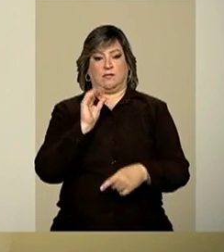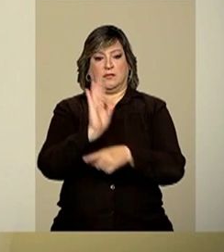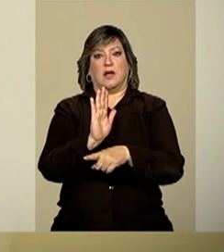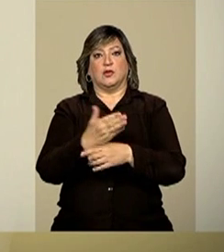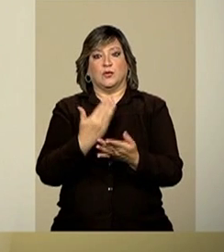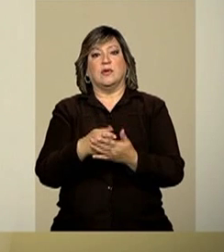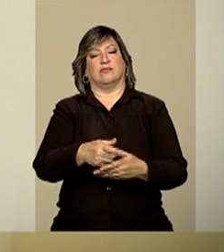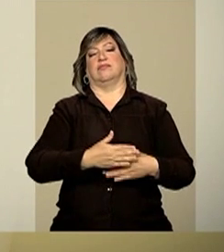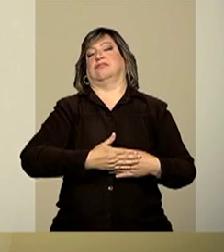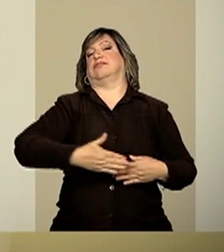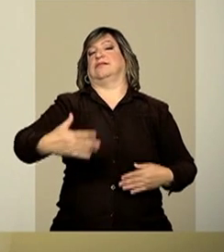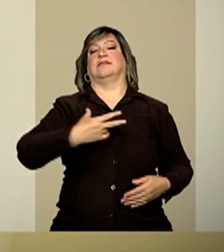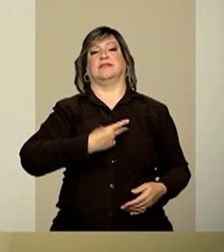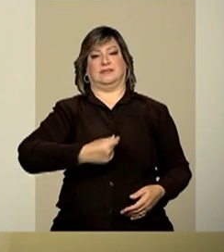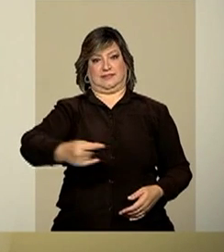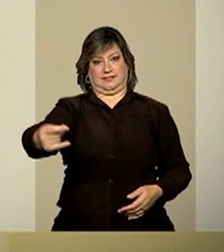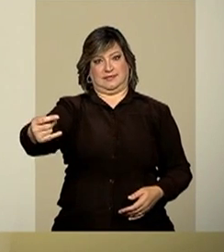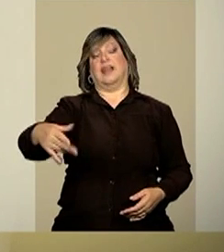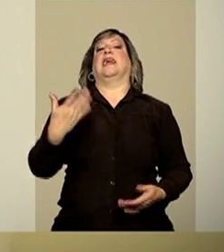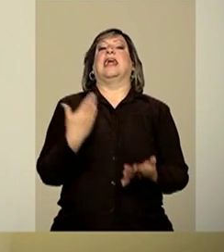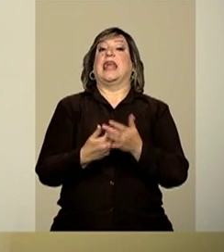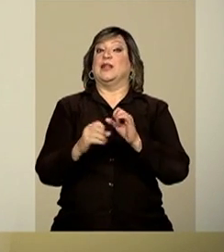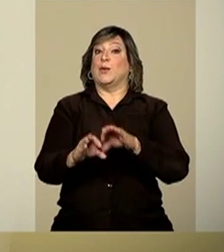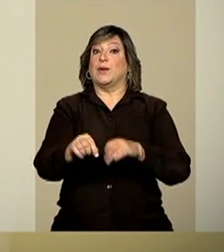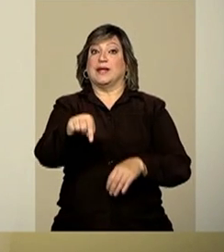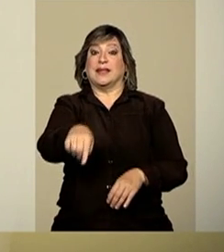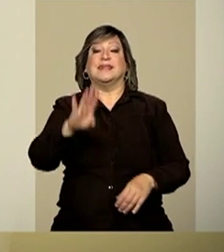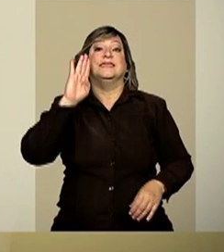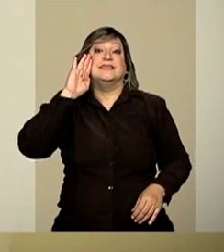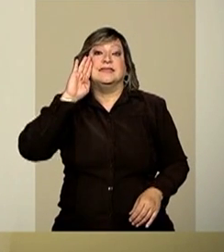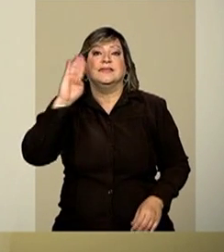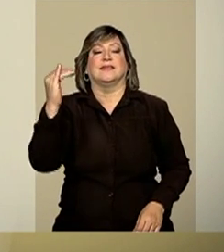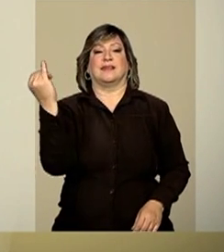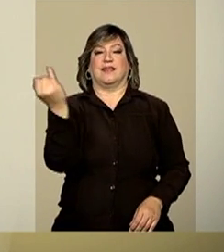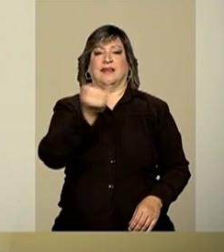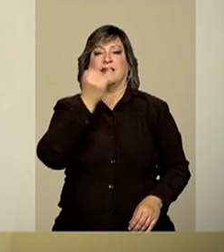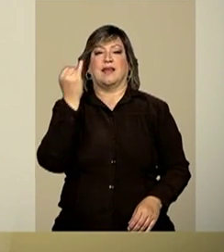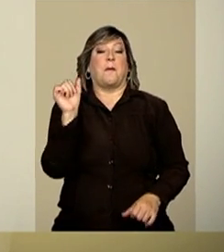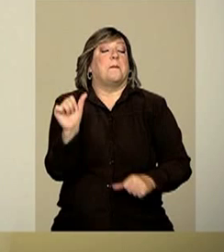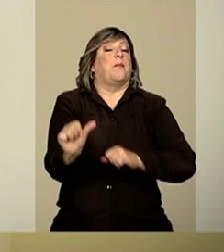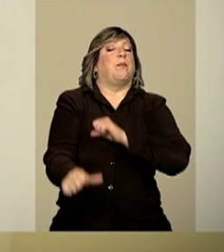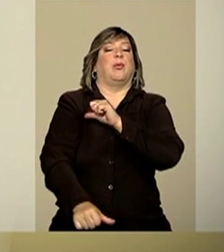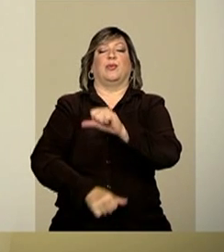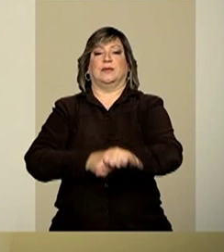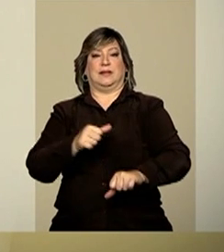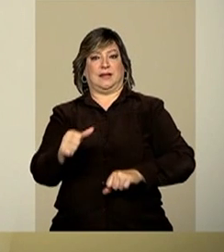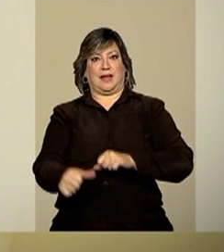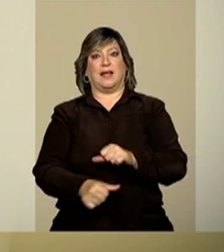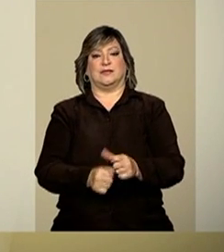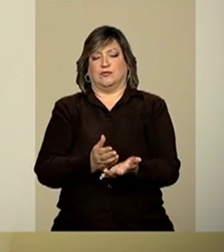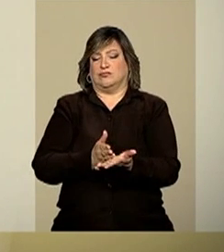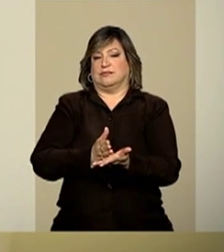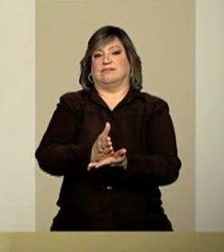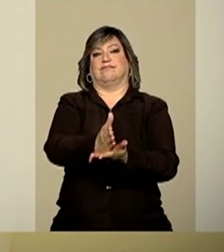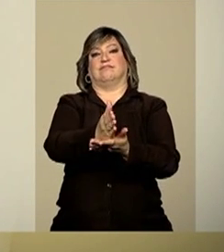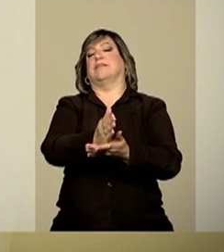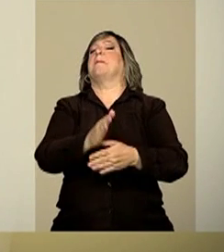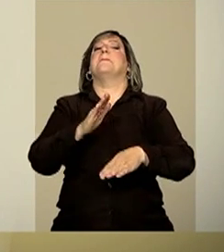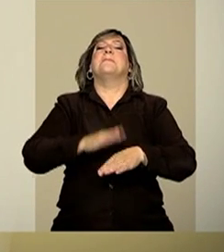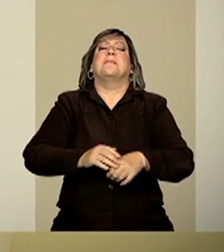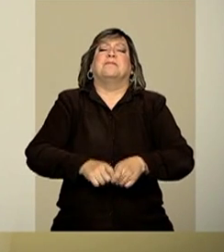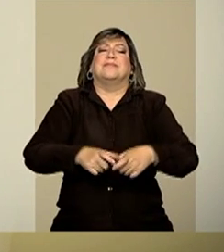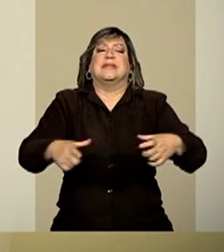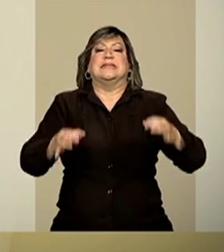da nossa sociedade. A educação é a grande estrada da transformação, a rota mais